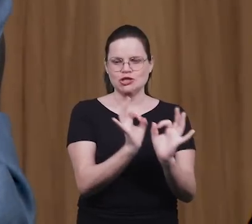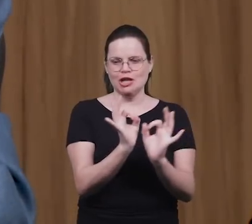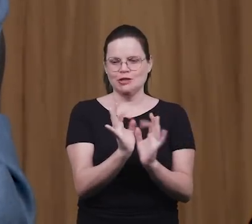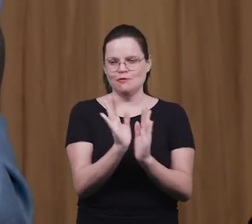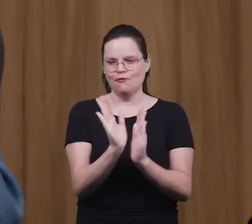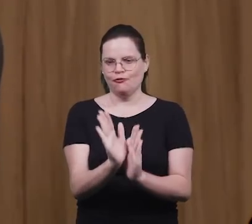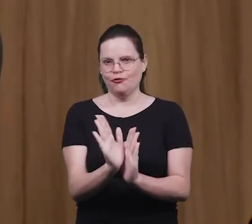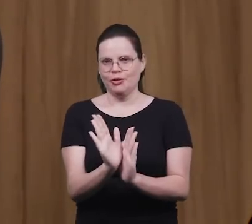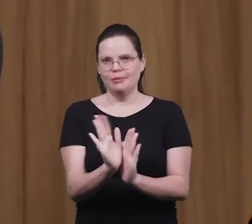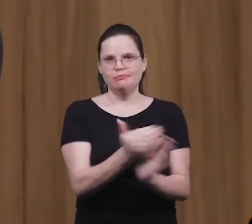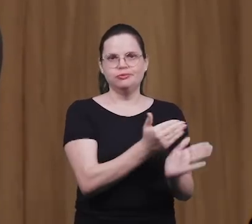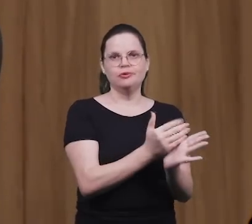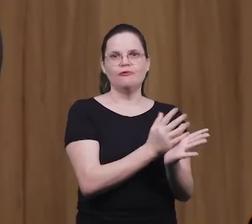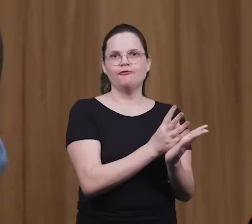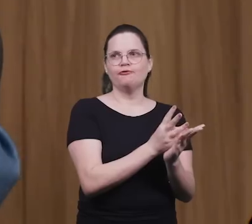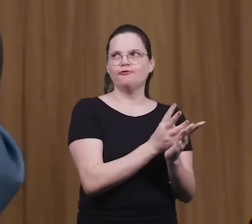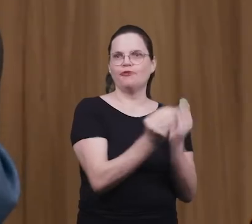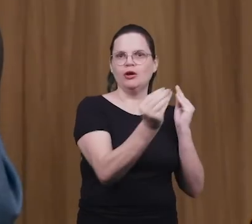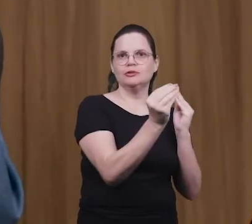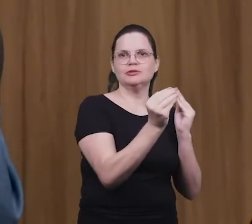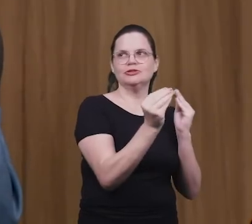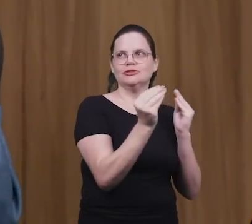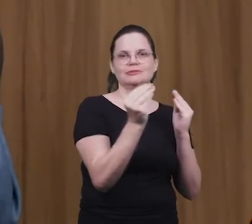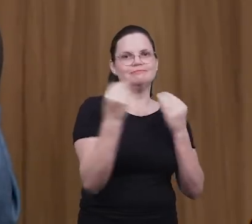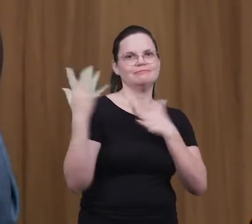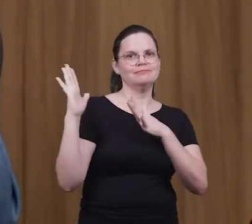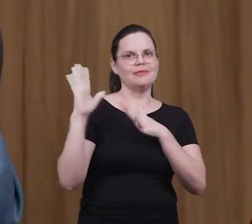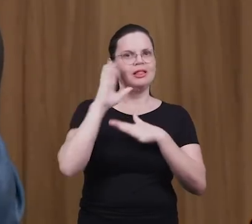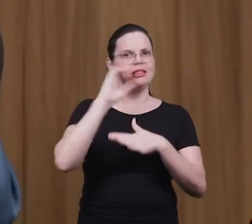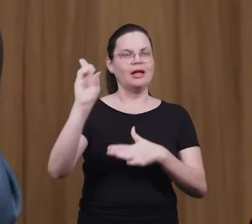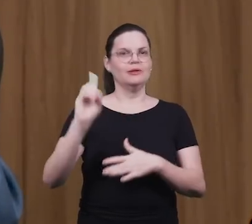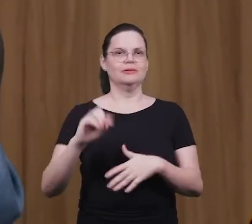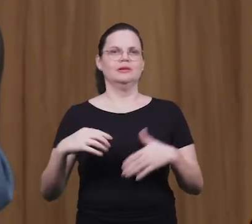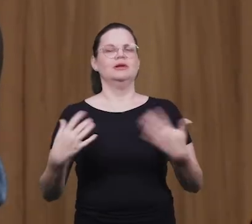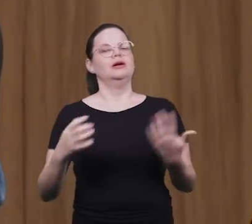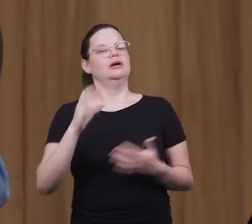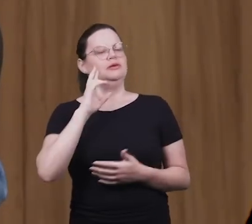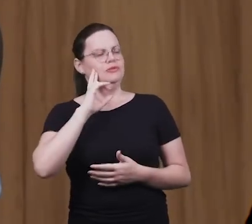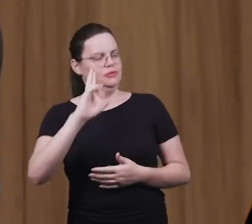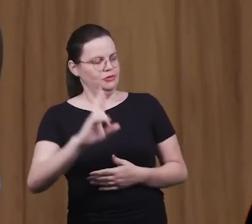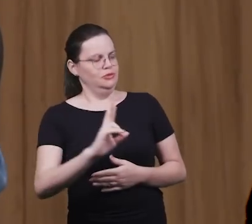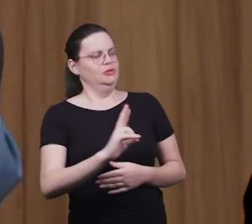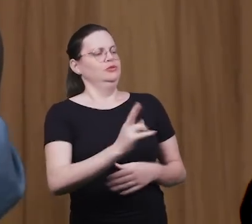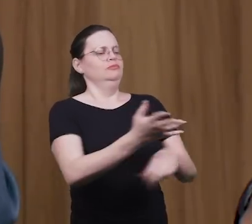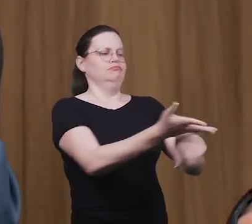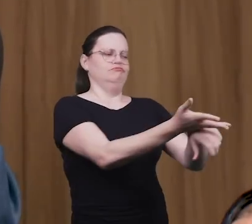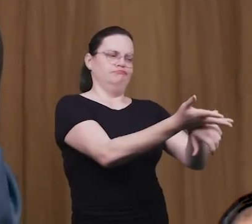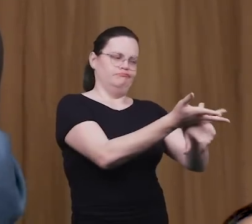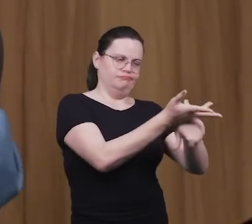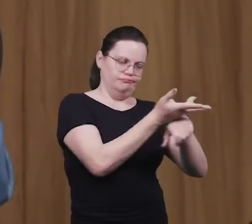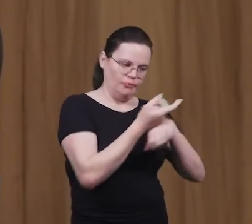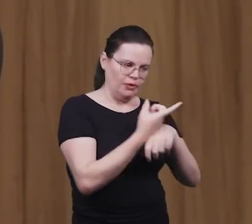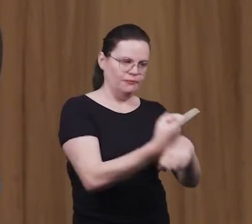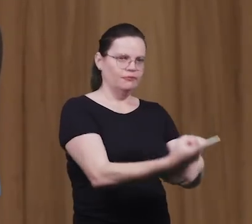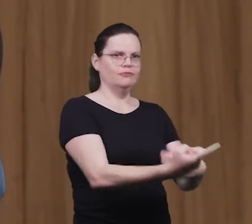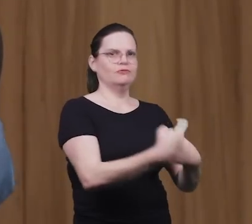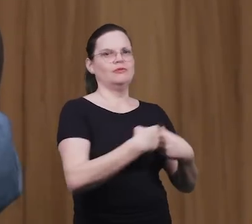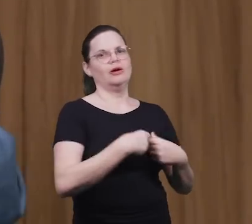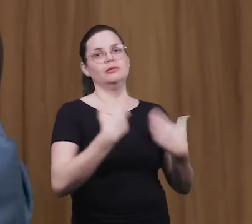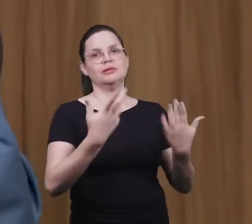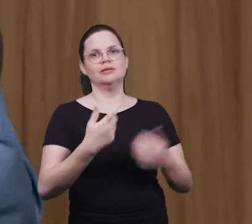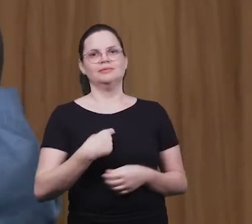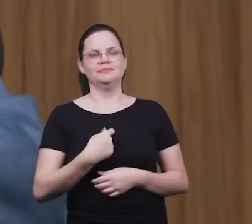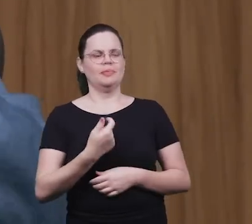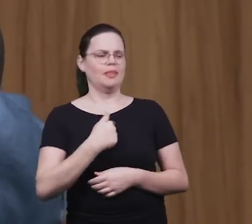lado. Aí o Senhor diz, traz de volta, né? Amei a Jacó, né? Aborreci a